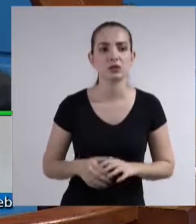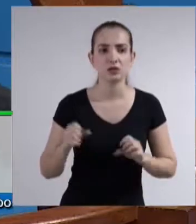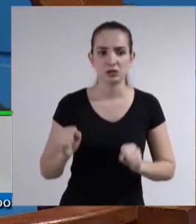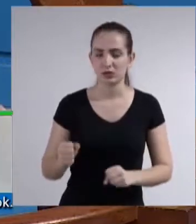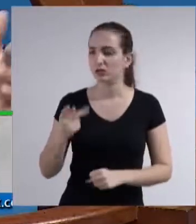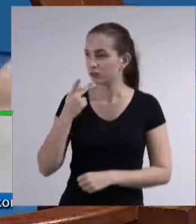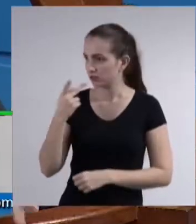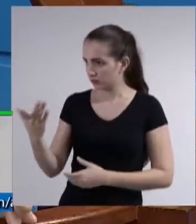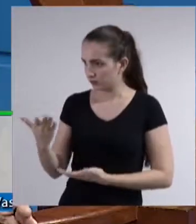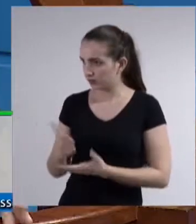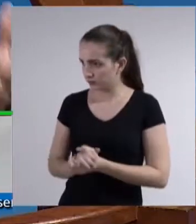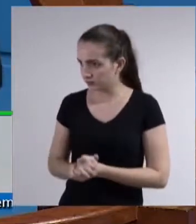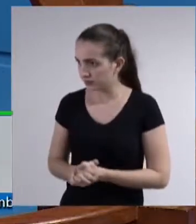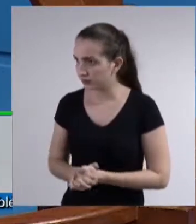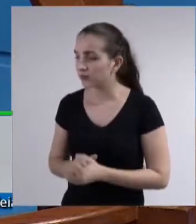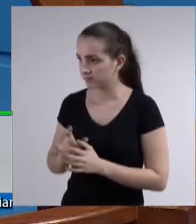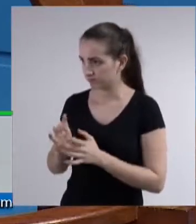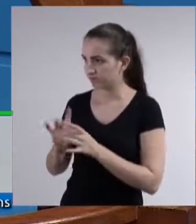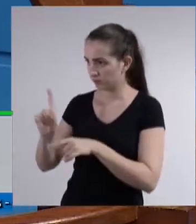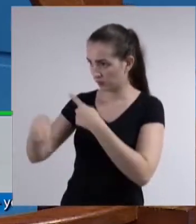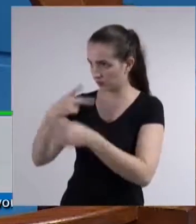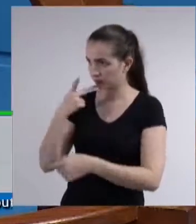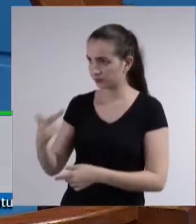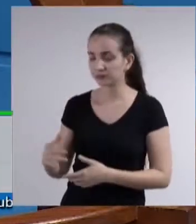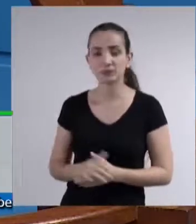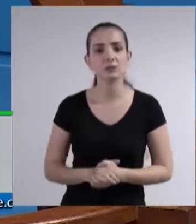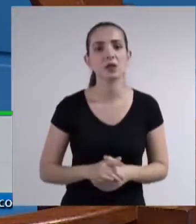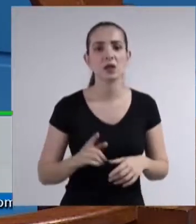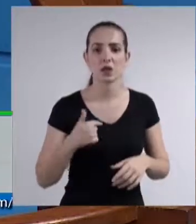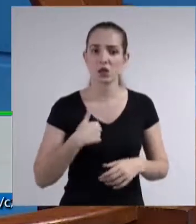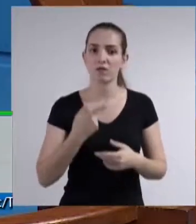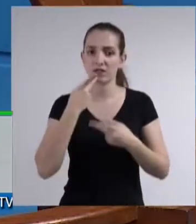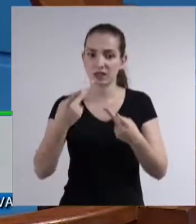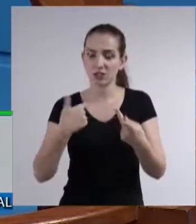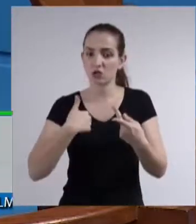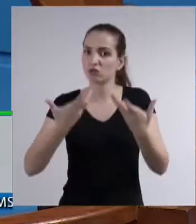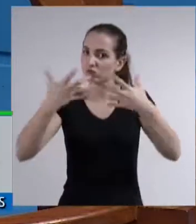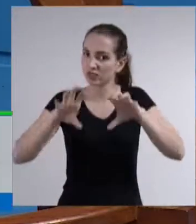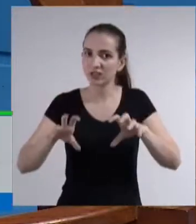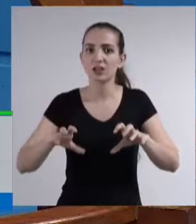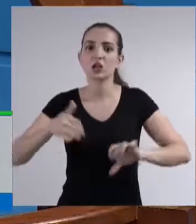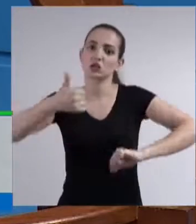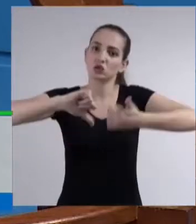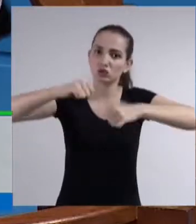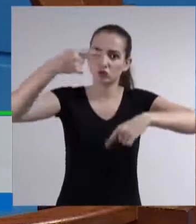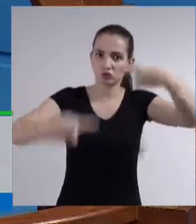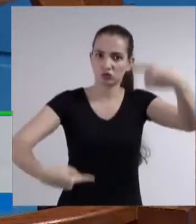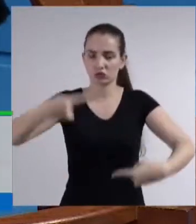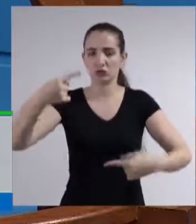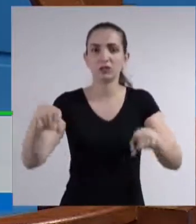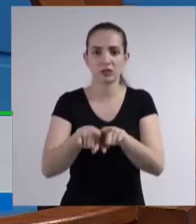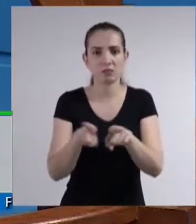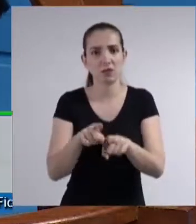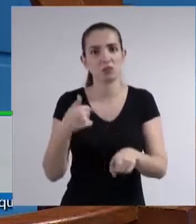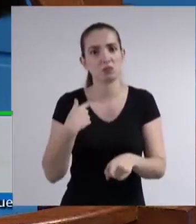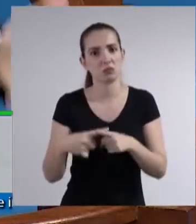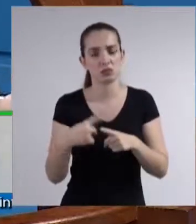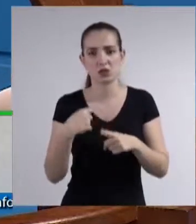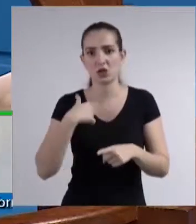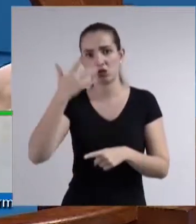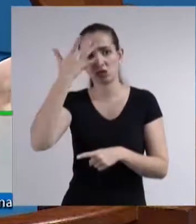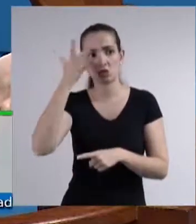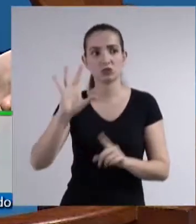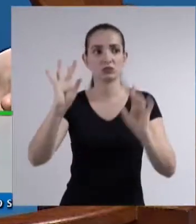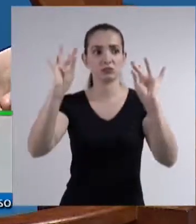Eu vou permitir. Agora, eu falei que eu não queria entrar no mérito, né? Até porque eu não tenho todos os elementos para